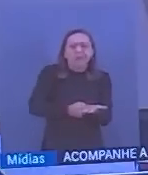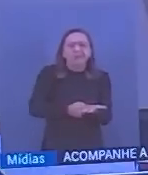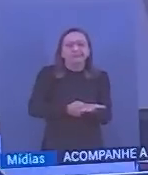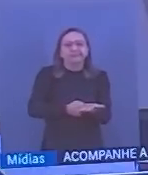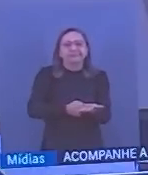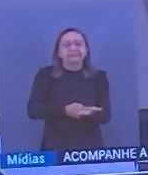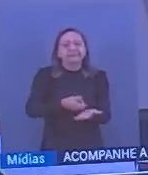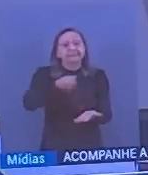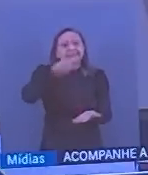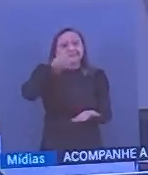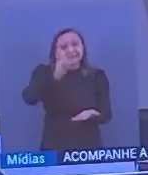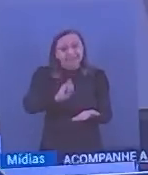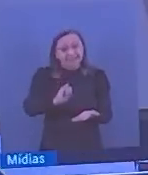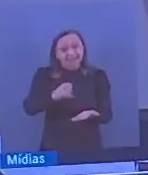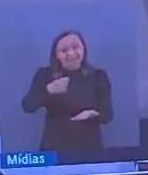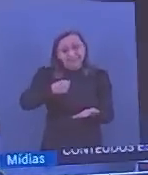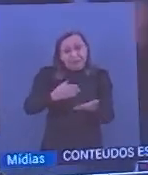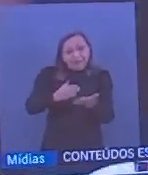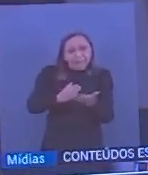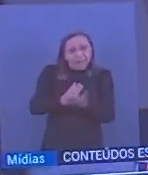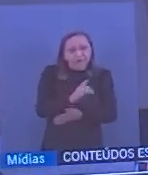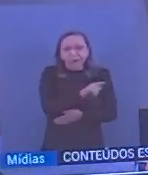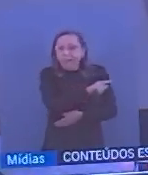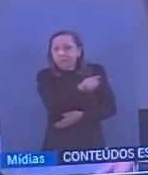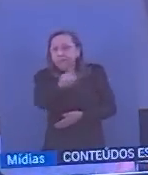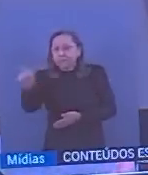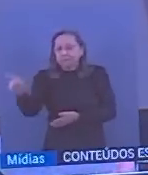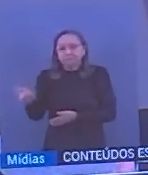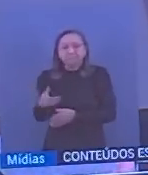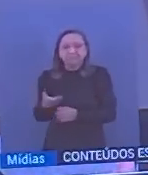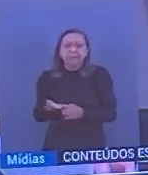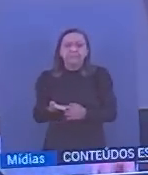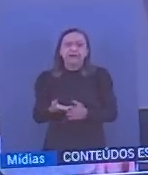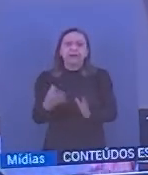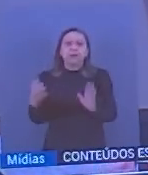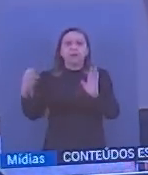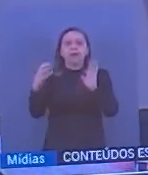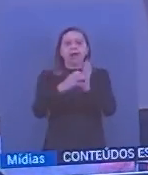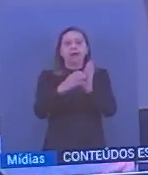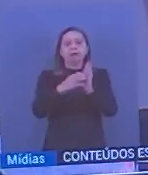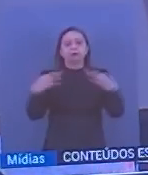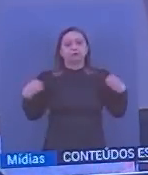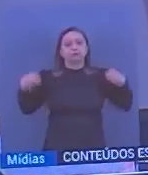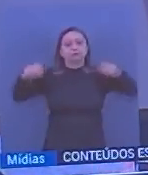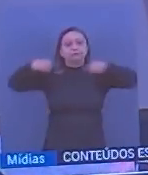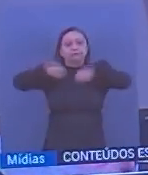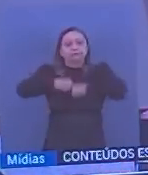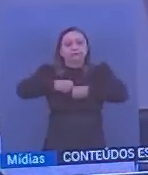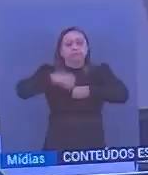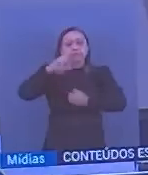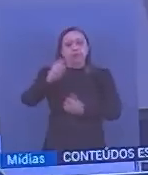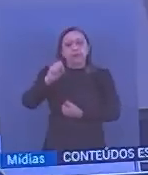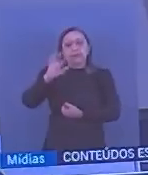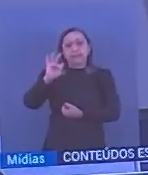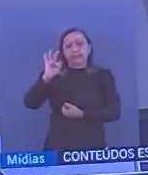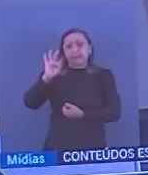Legisla. Agora, na hora dos mais pobres, vamos seguir estritamente a letra fria da lei na minha interpretação.